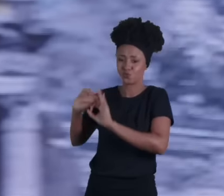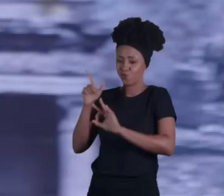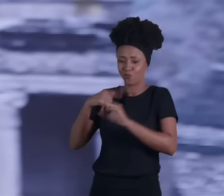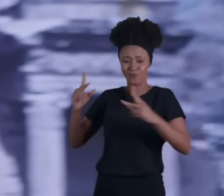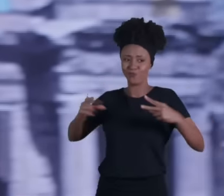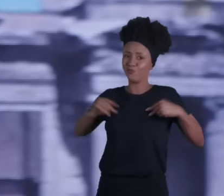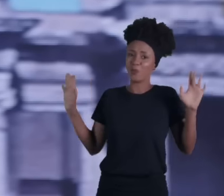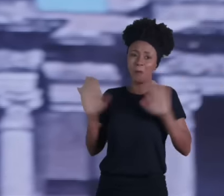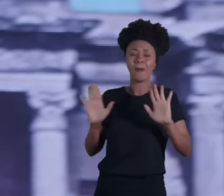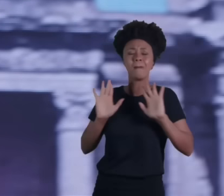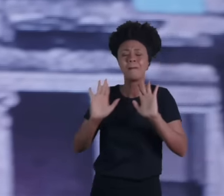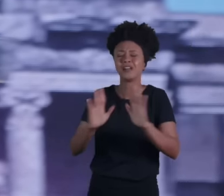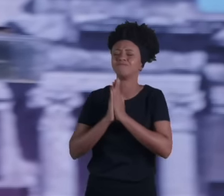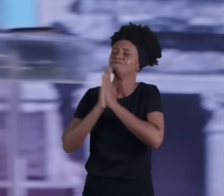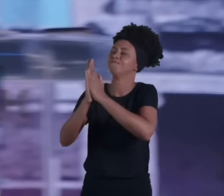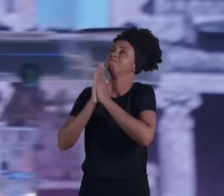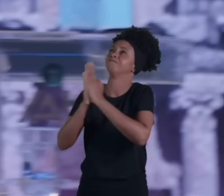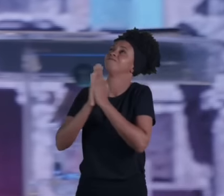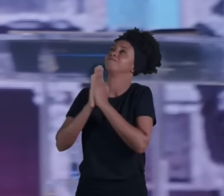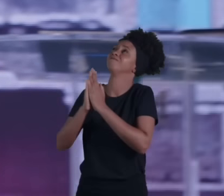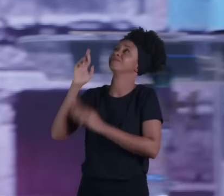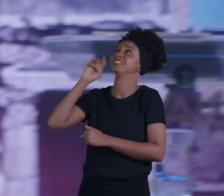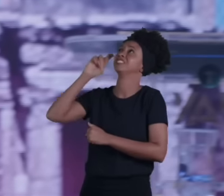mas nós te pedimos ajuda no Senhor